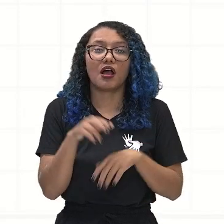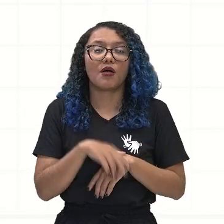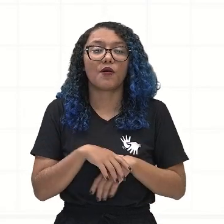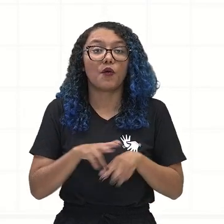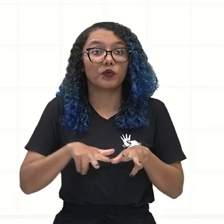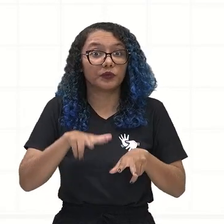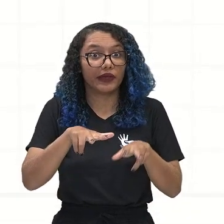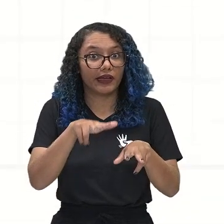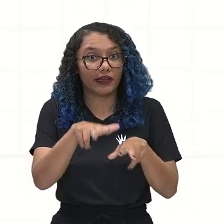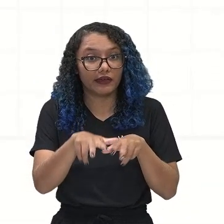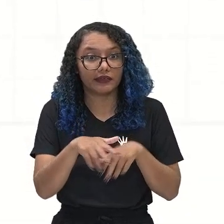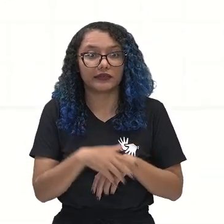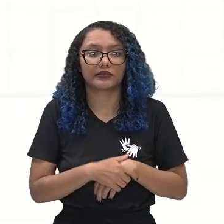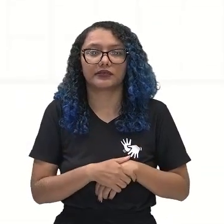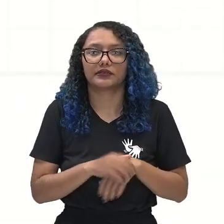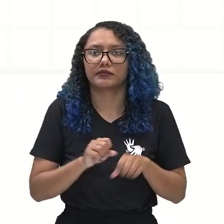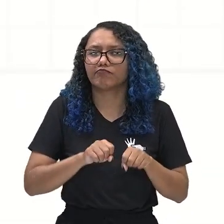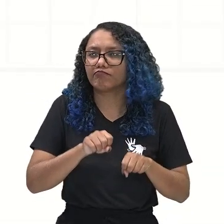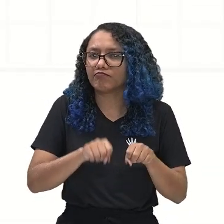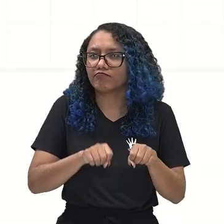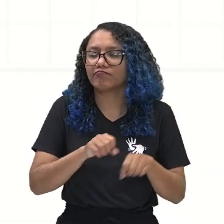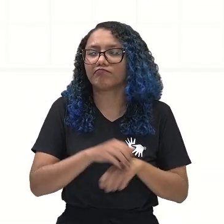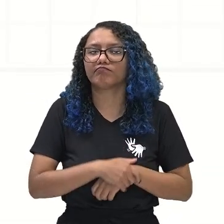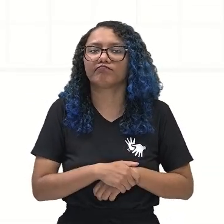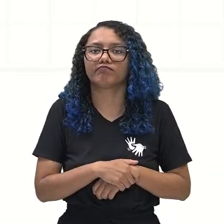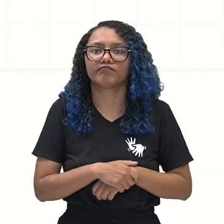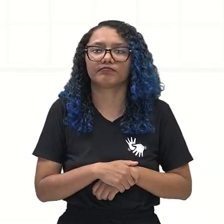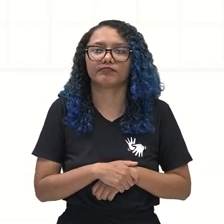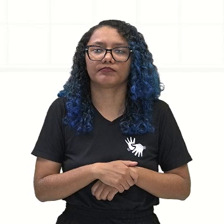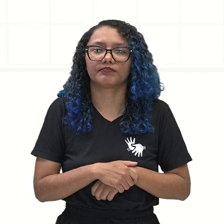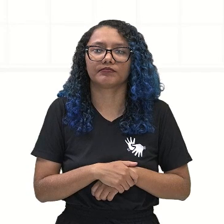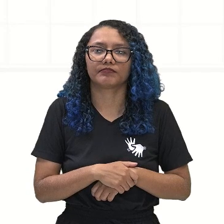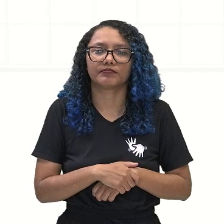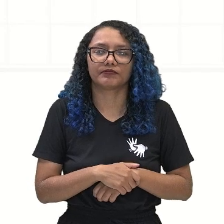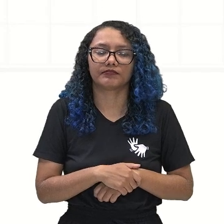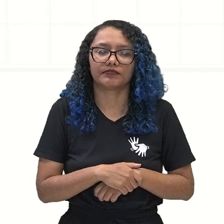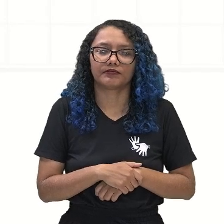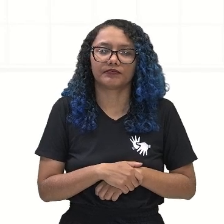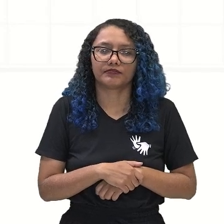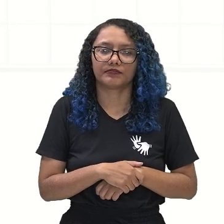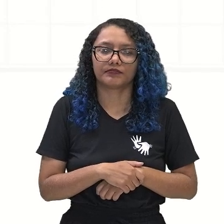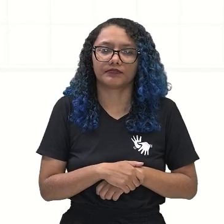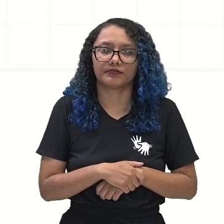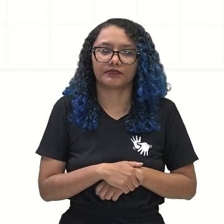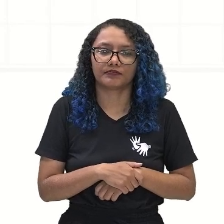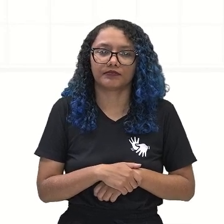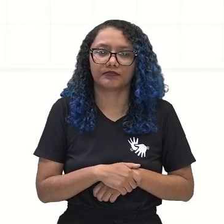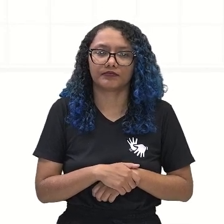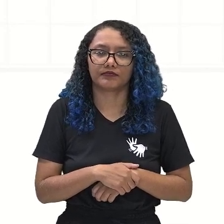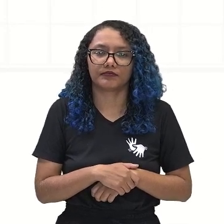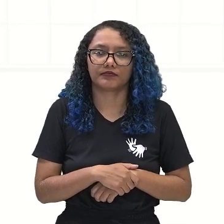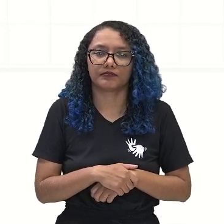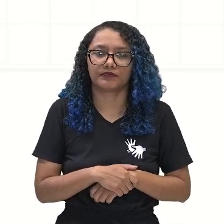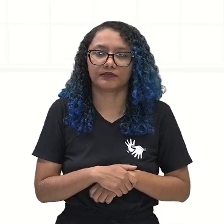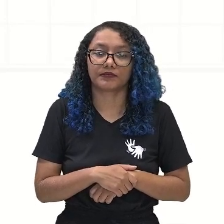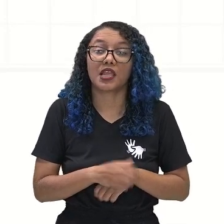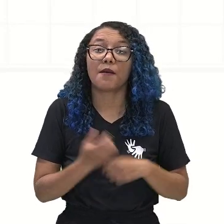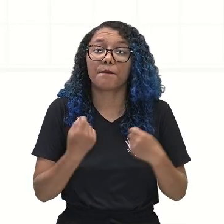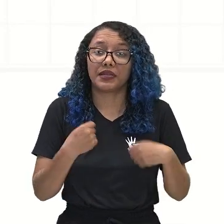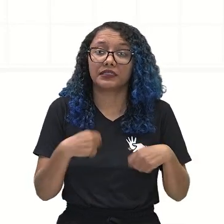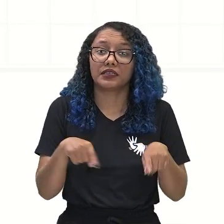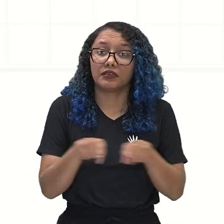Se eu tenho a questão dos pés, então eu também tenho que fazer uma estrutura para